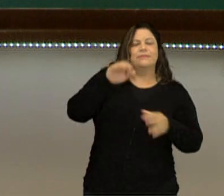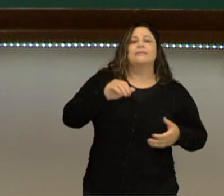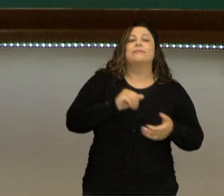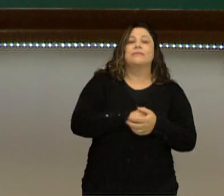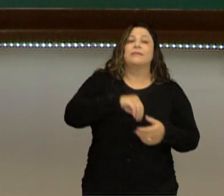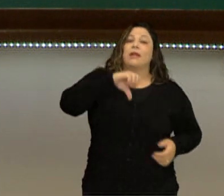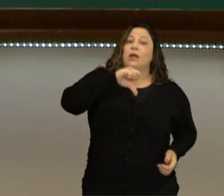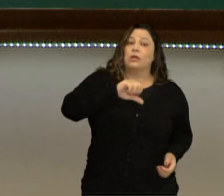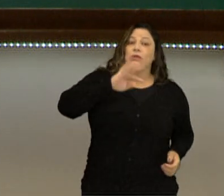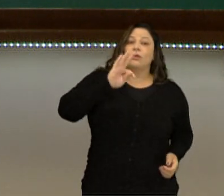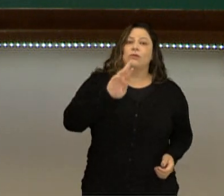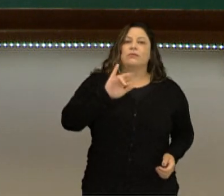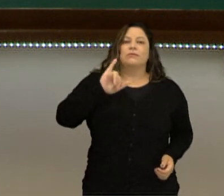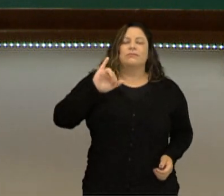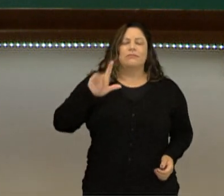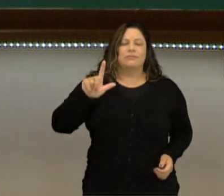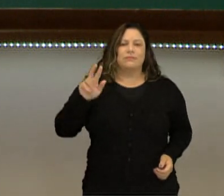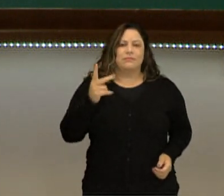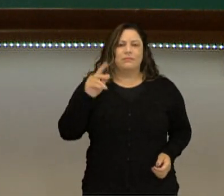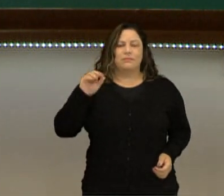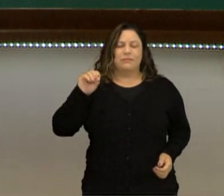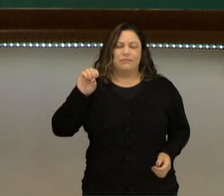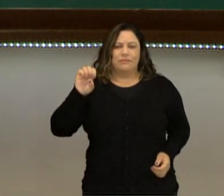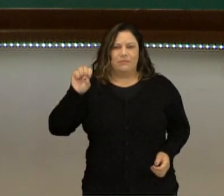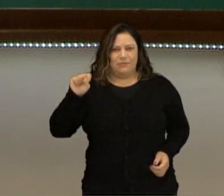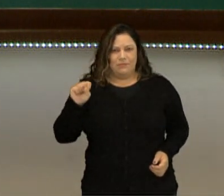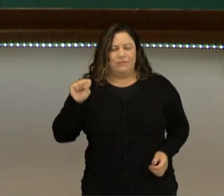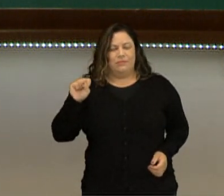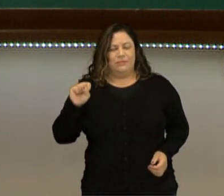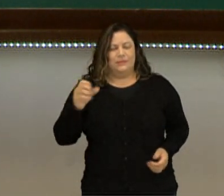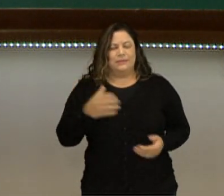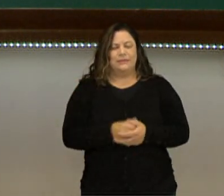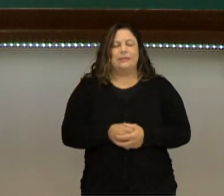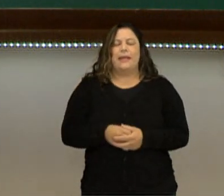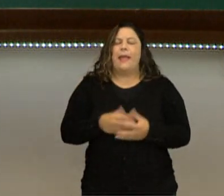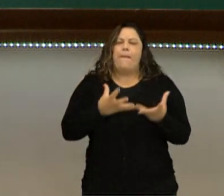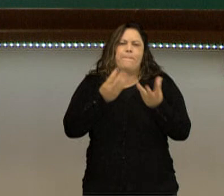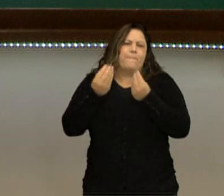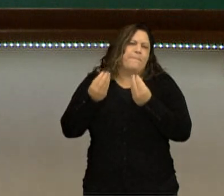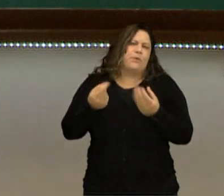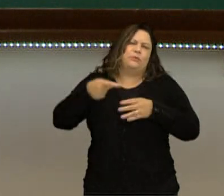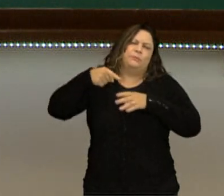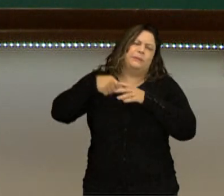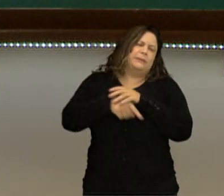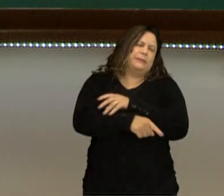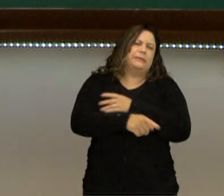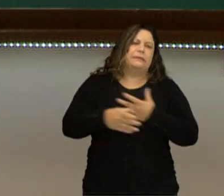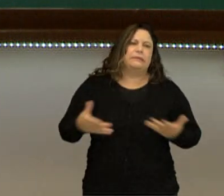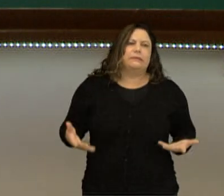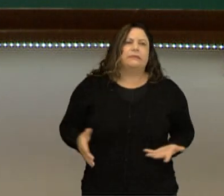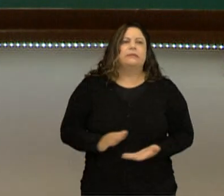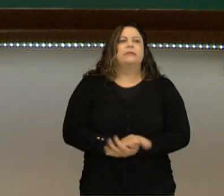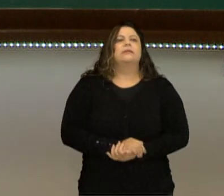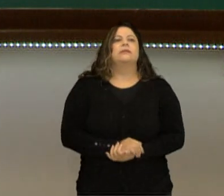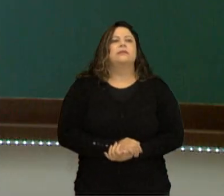pela astronomia, né? É um dado astronômico, porque é uma distância muito grande. Beleza? E é claro, para